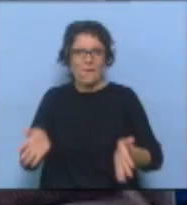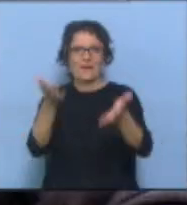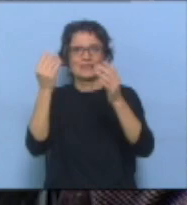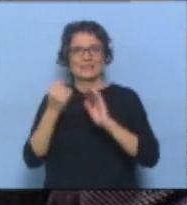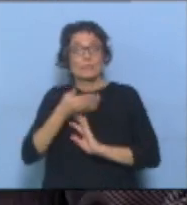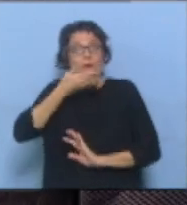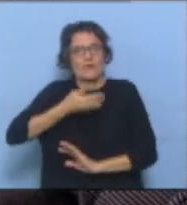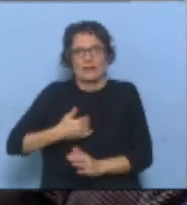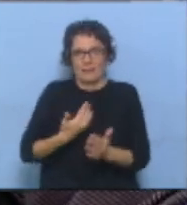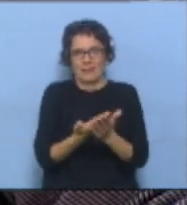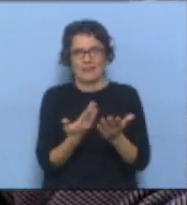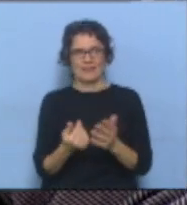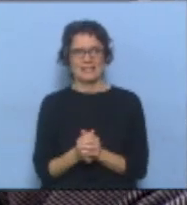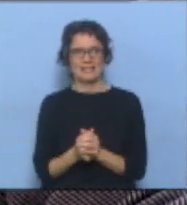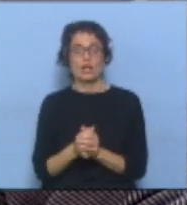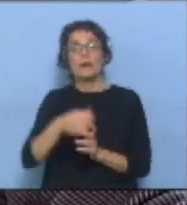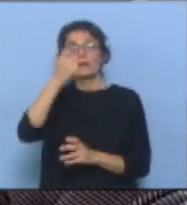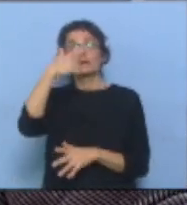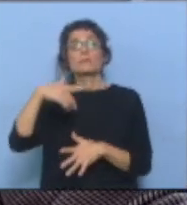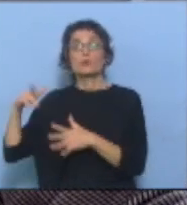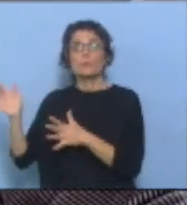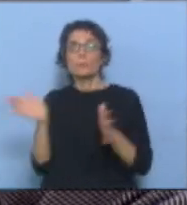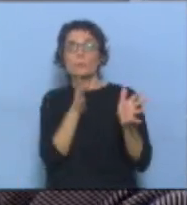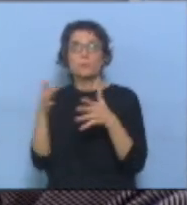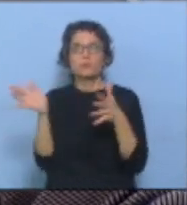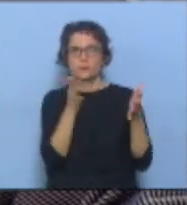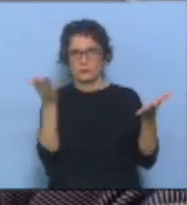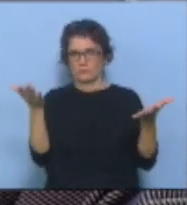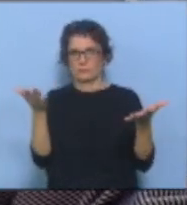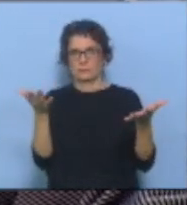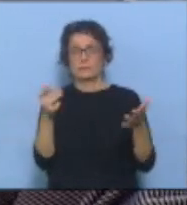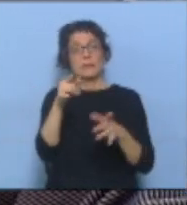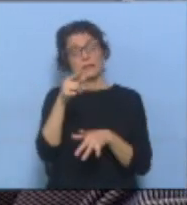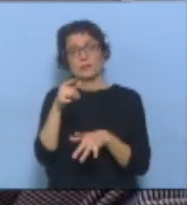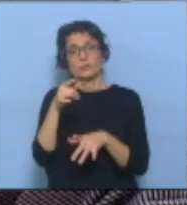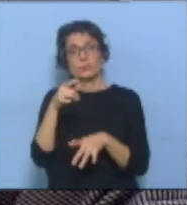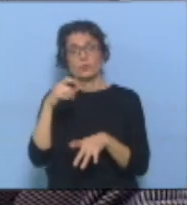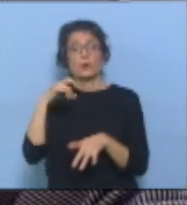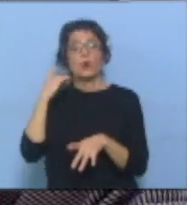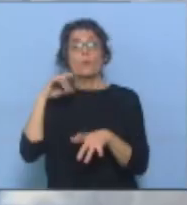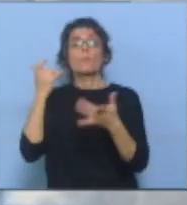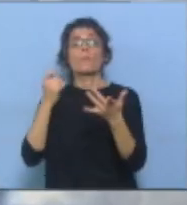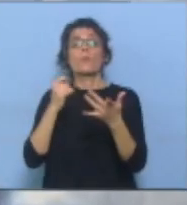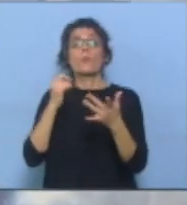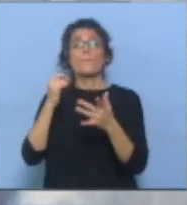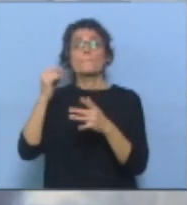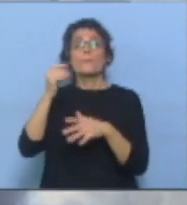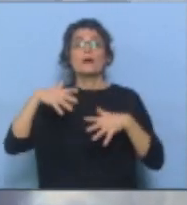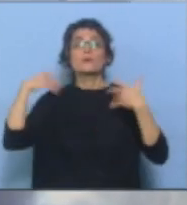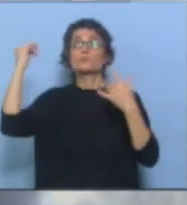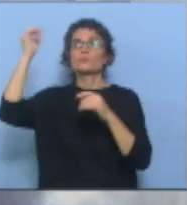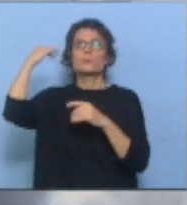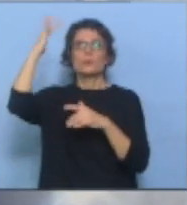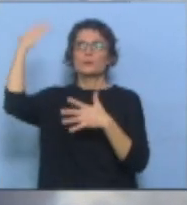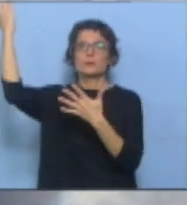sabedoria. Essa história do vento, isso até faz lembrar, lá está, a história da pomba e do Espírito Santo. Quer dizer, aqui o Espírito Santo aparece